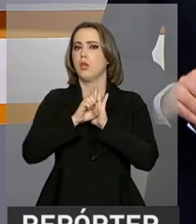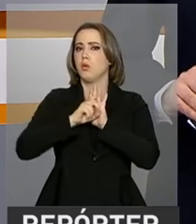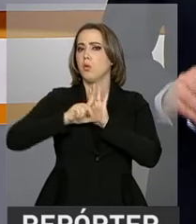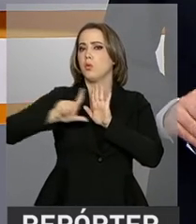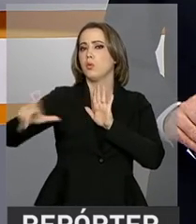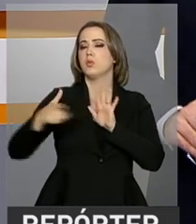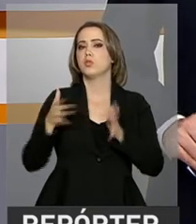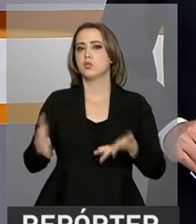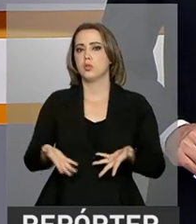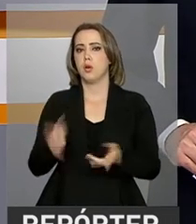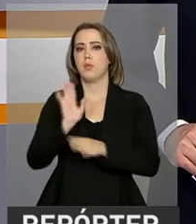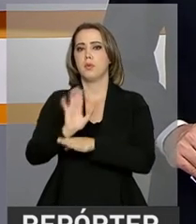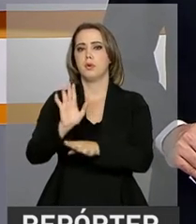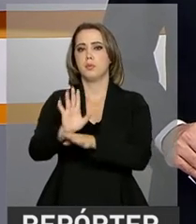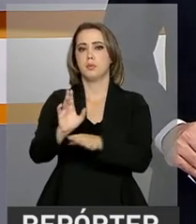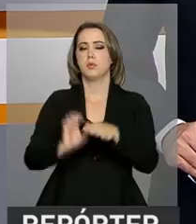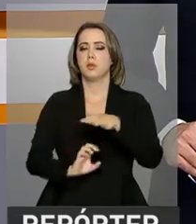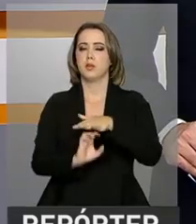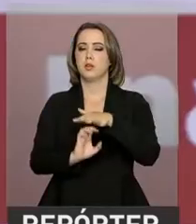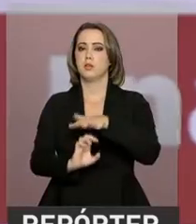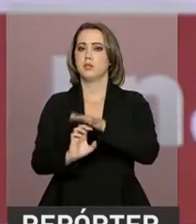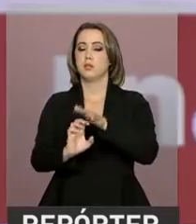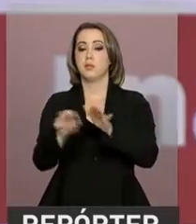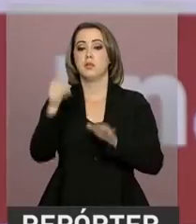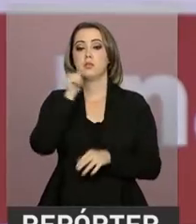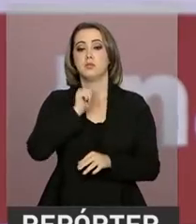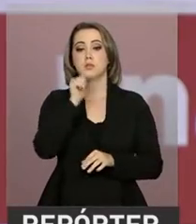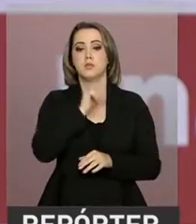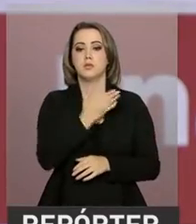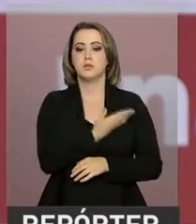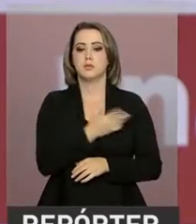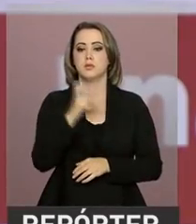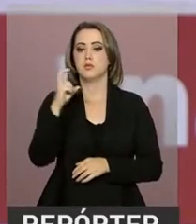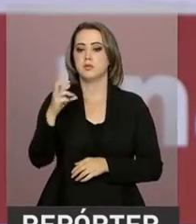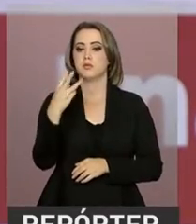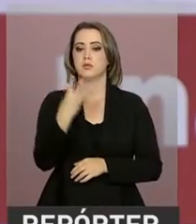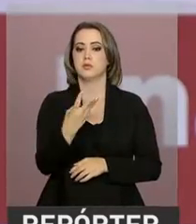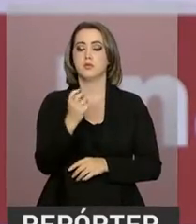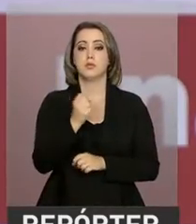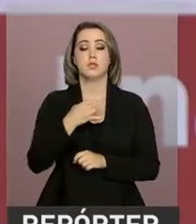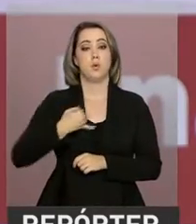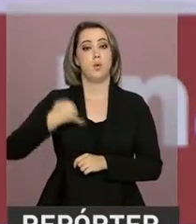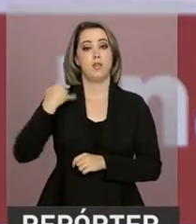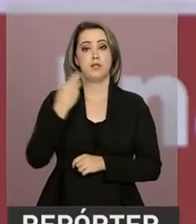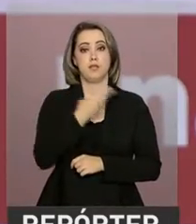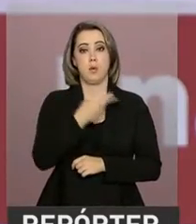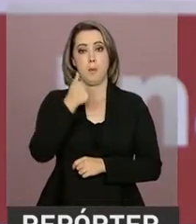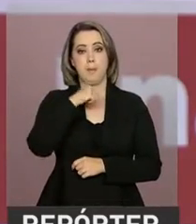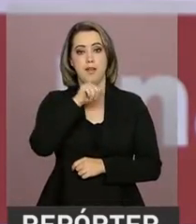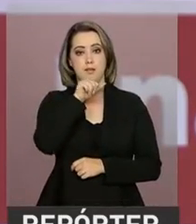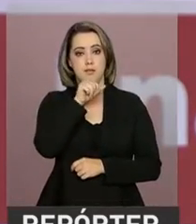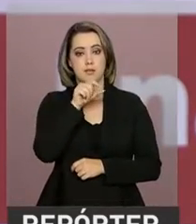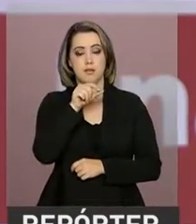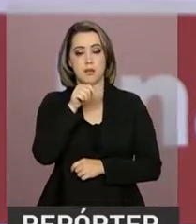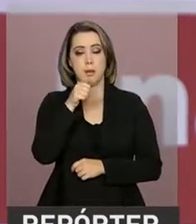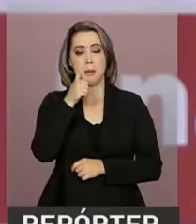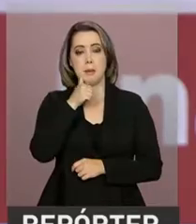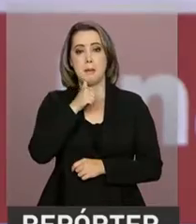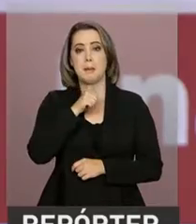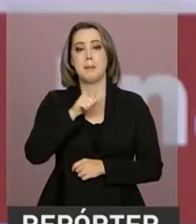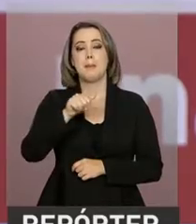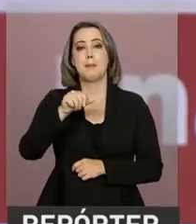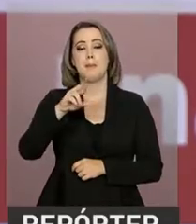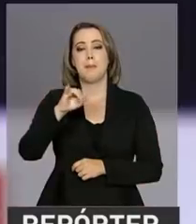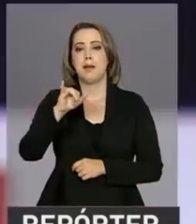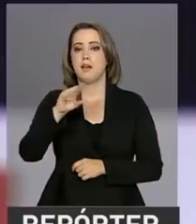empreendedorismo feminino aos 53 anos maria júlia carrega história de luta e dedicação